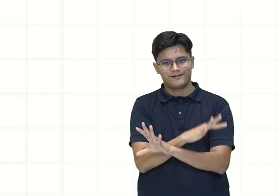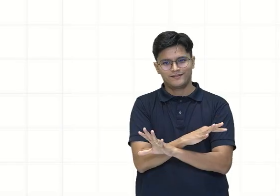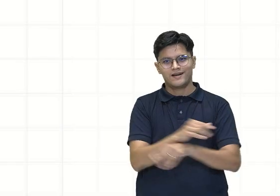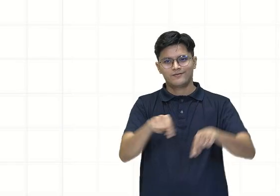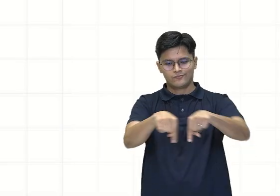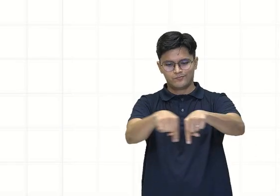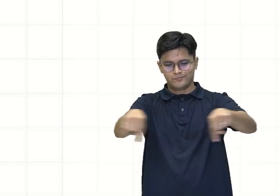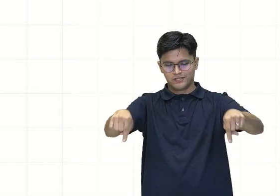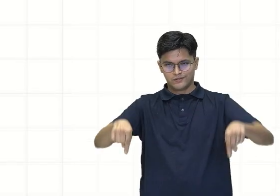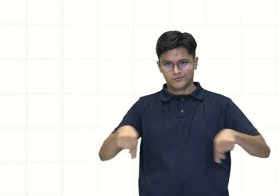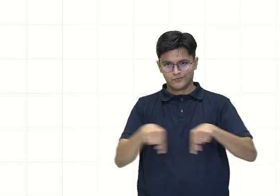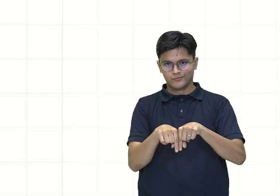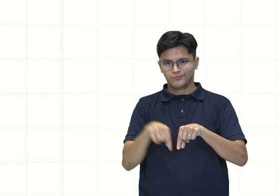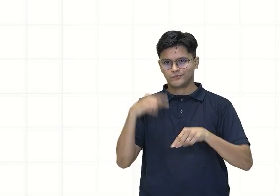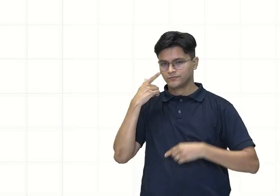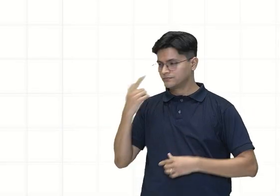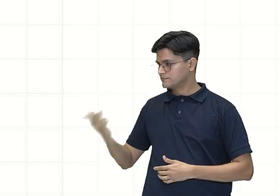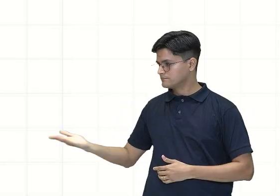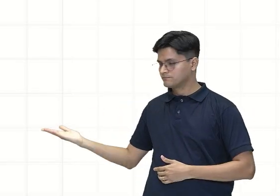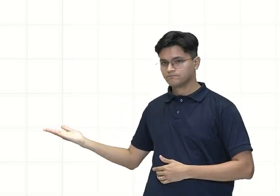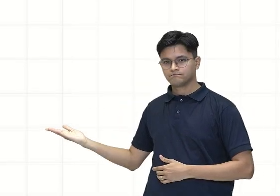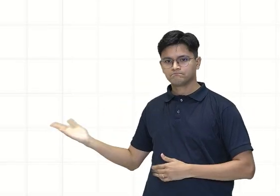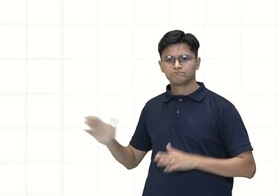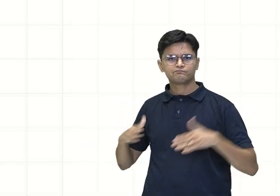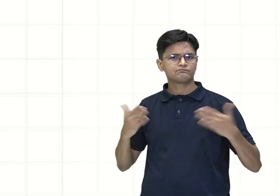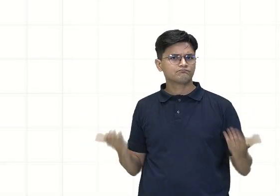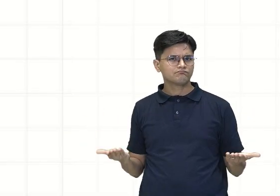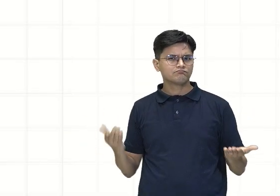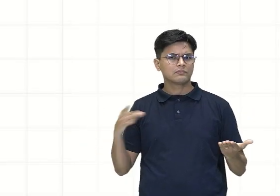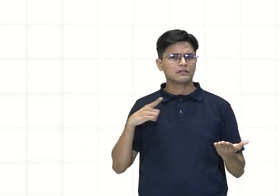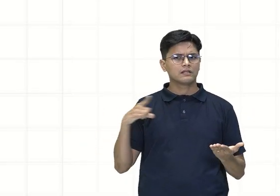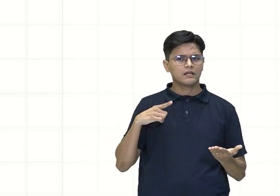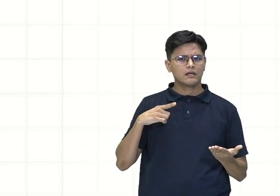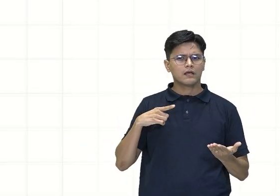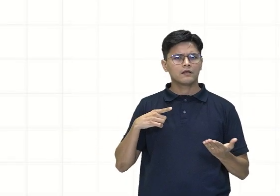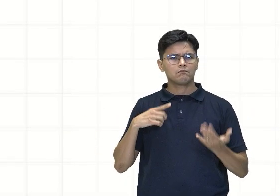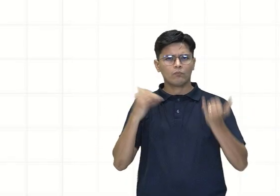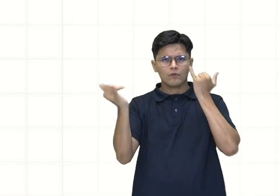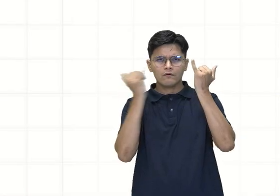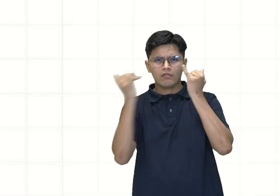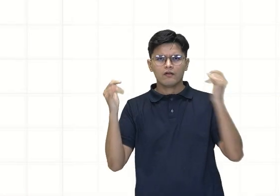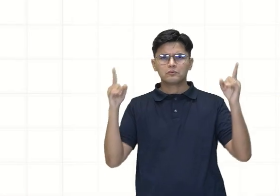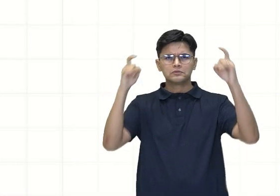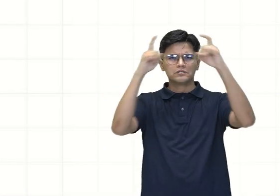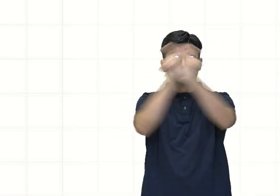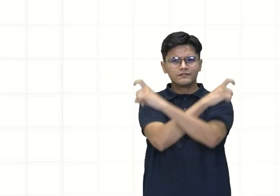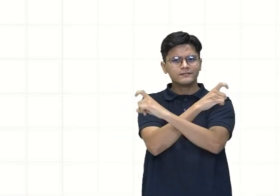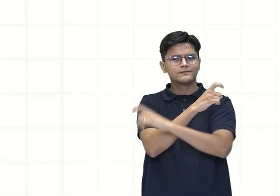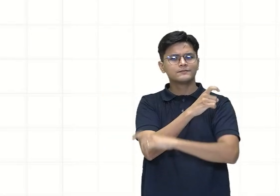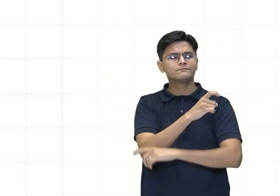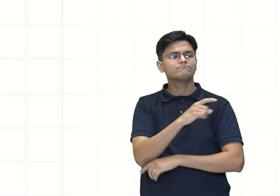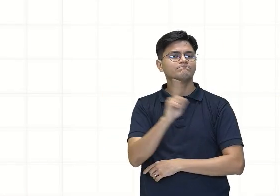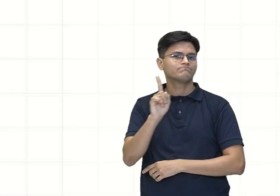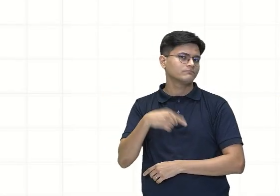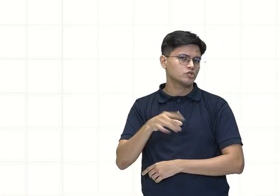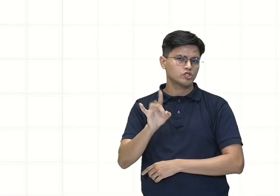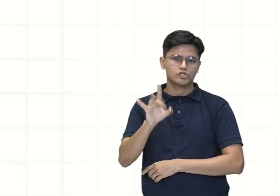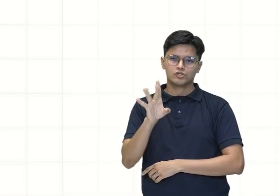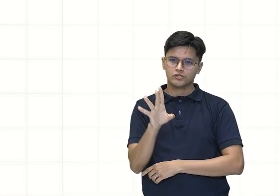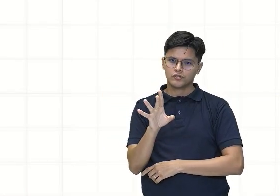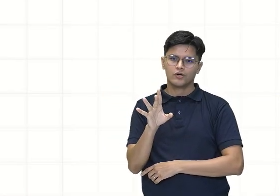Então, não tem nenhum segredo. Professor, é só conferir quantos quadradinhos faltam? É exatamente